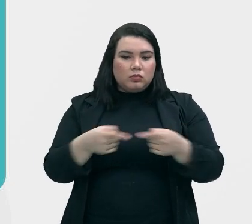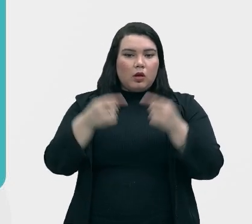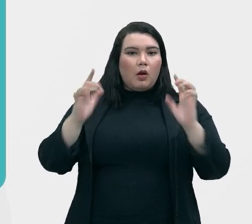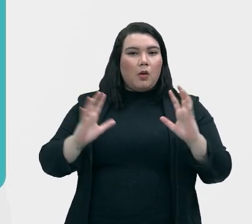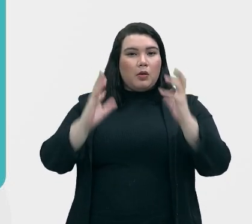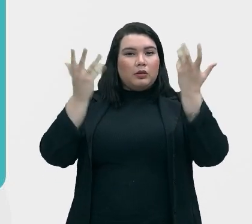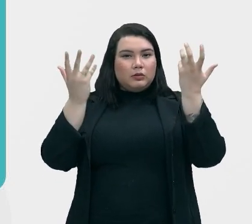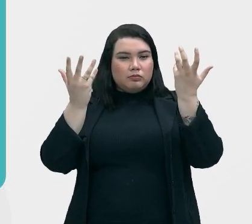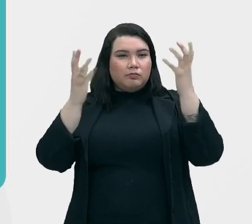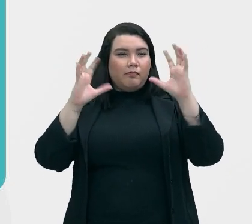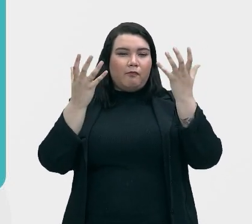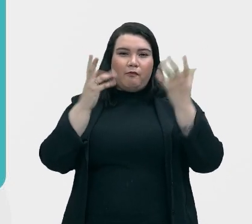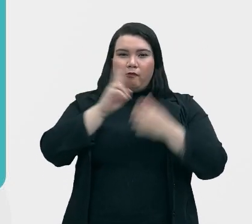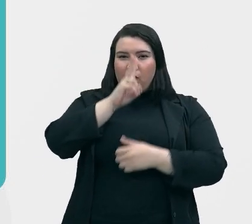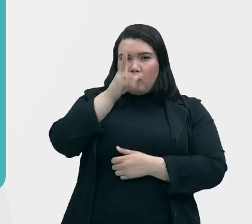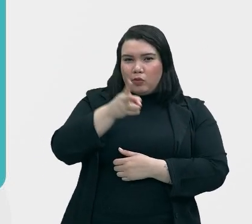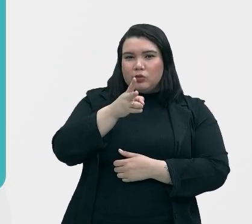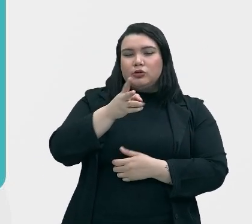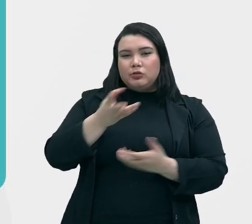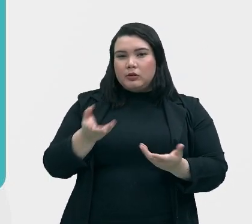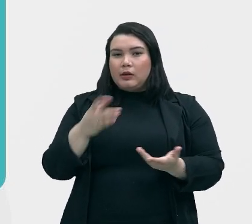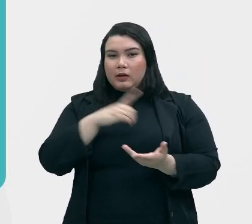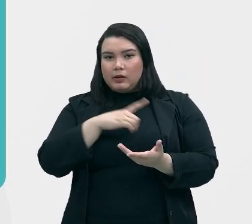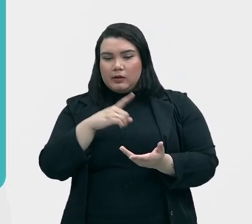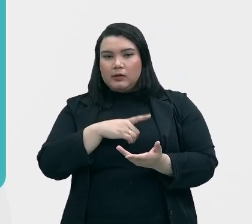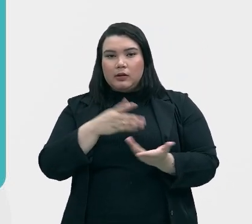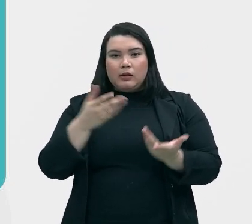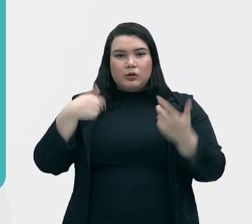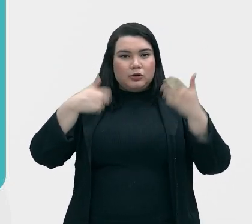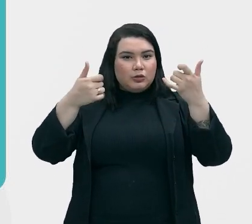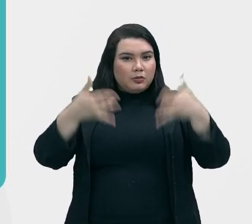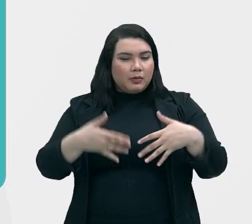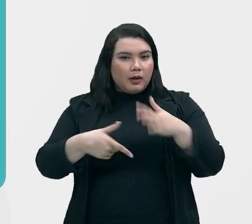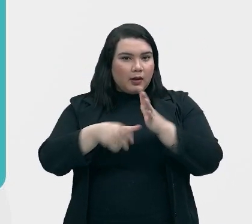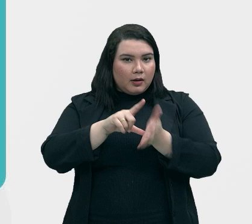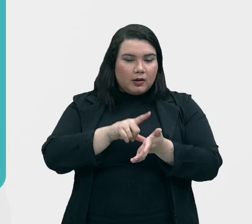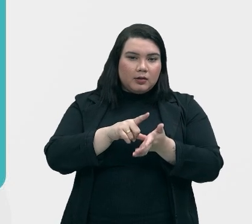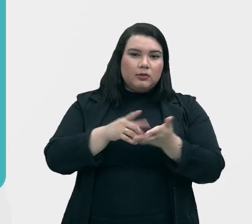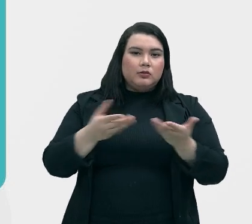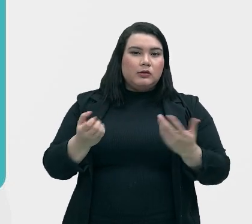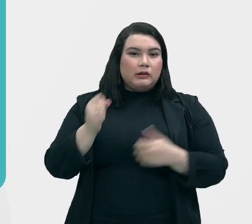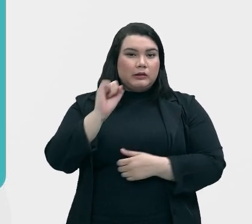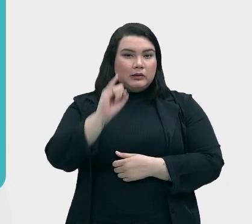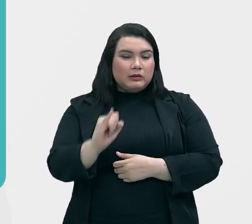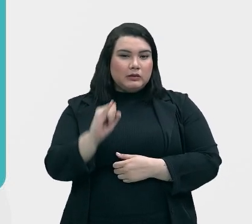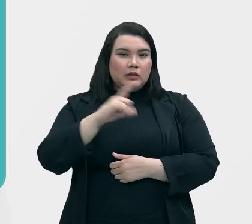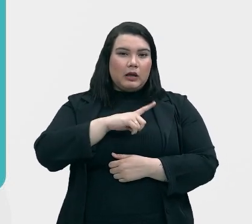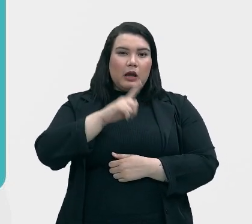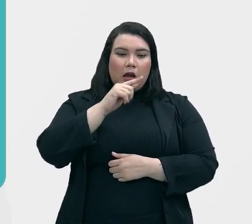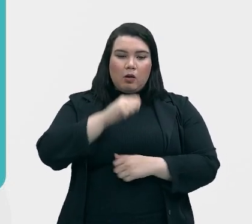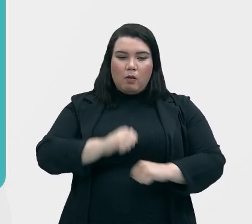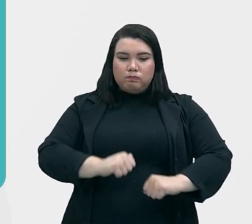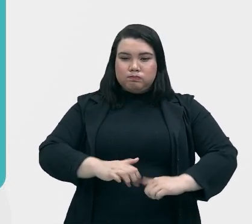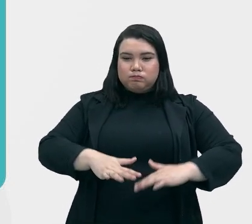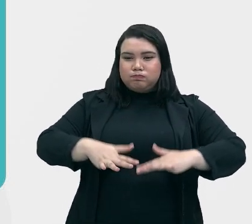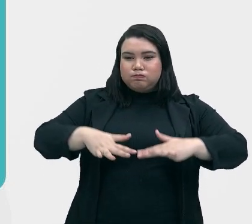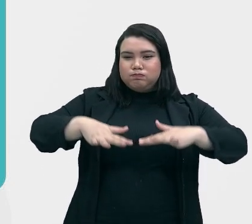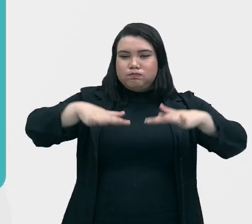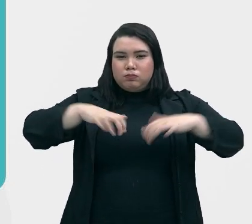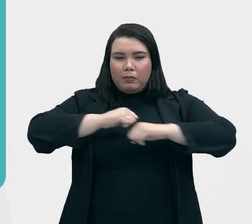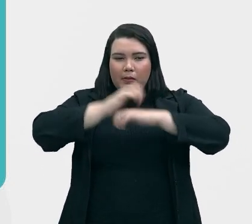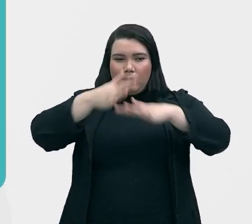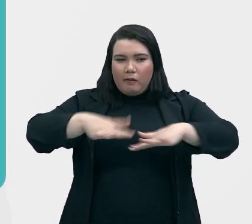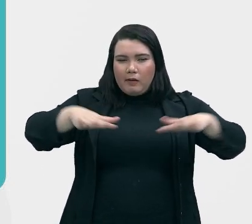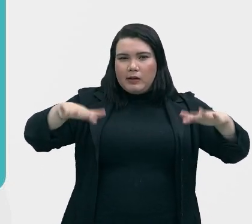eventos climáticos extremos, como eu acabei de falar para vocês. Se a gente tem uma inundação, tem uma cidade que